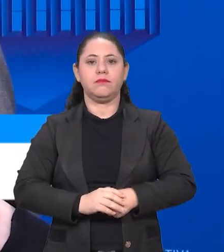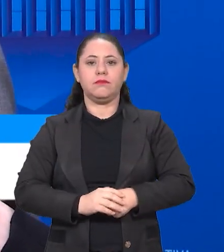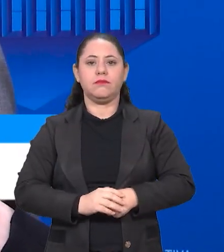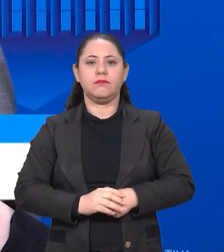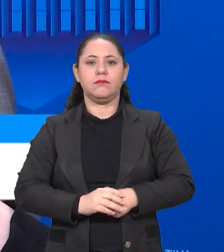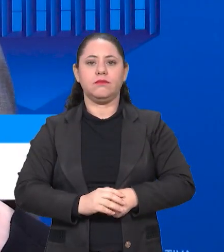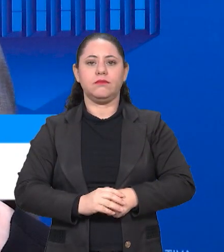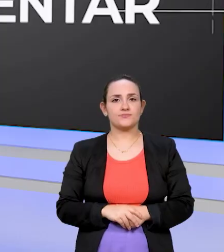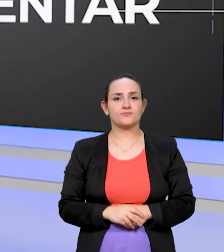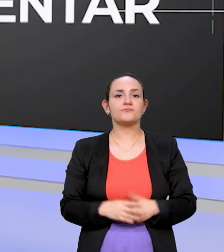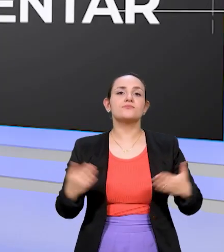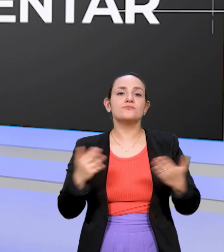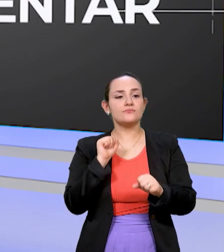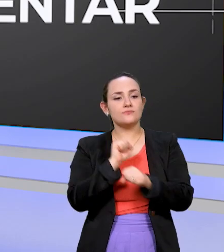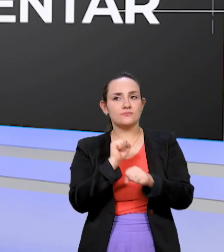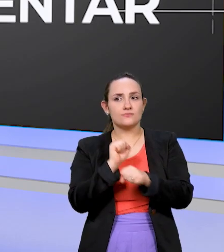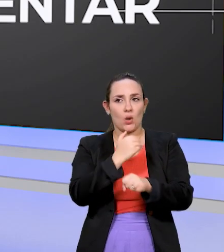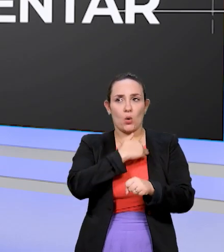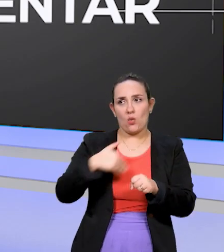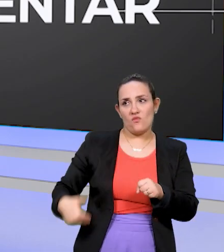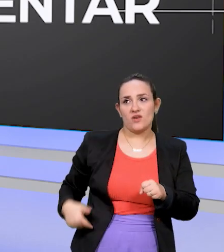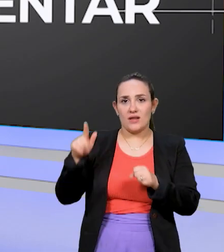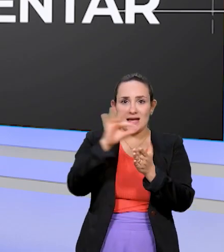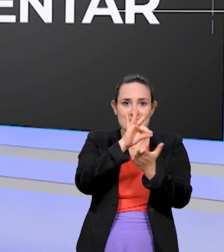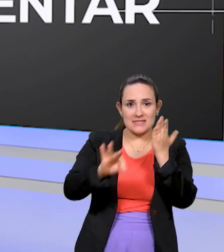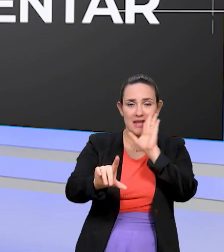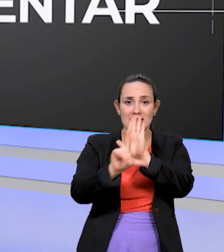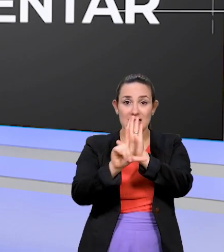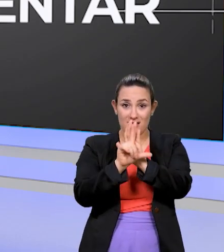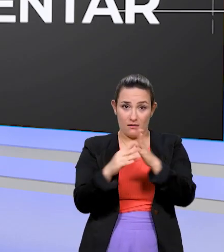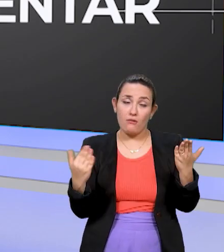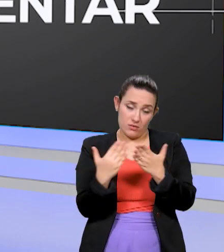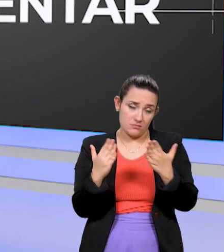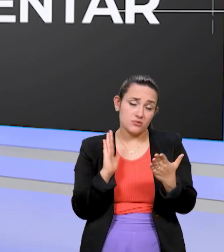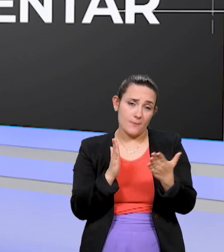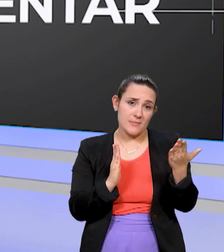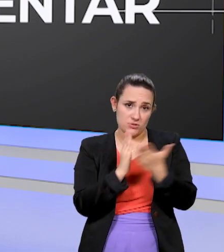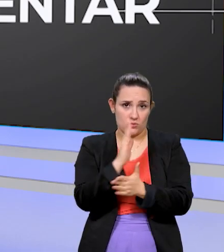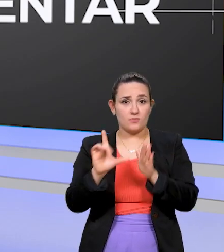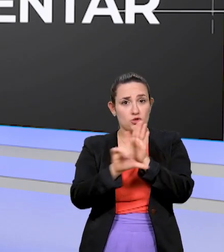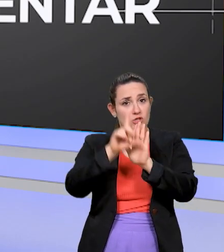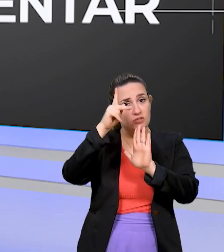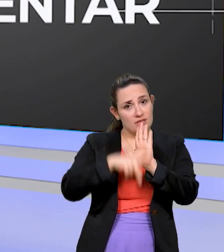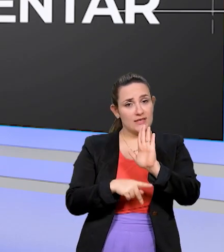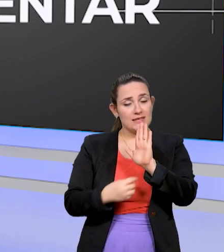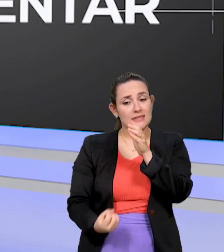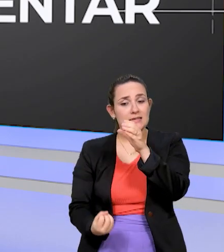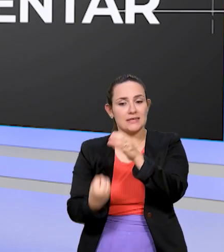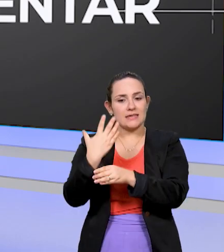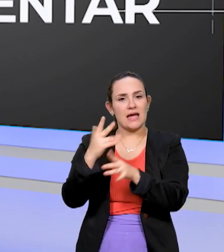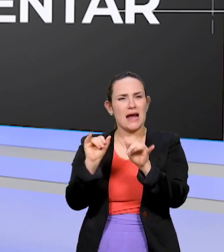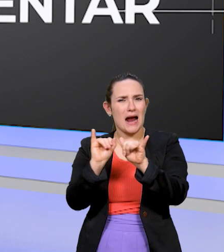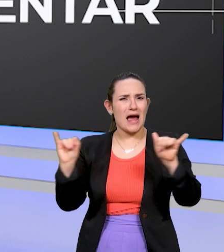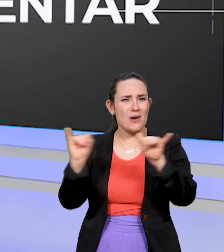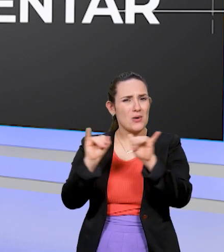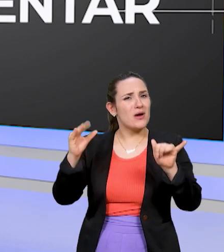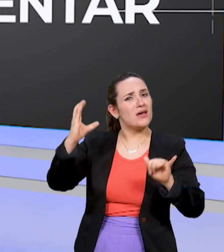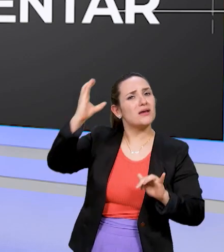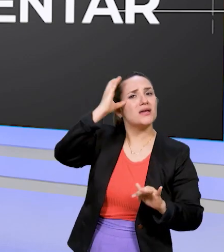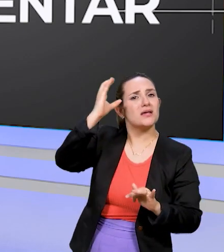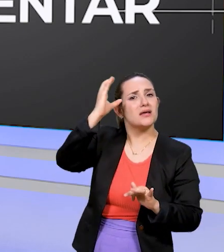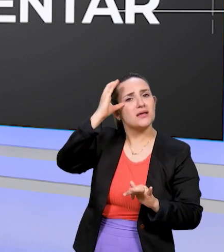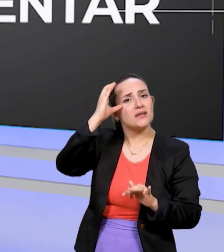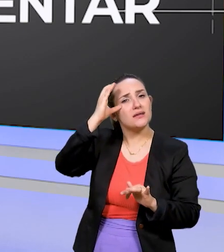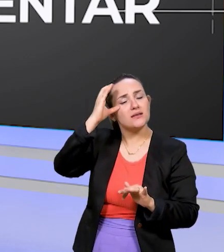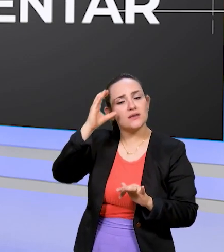concessão. E segue para a sanção do governador, após aprovação, o projeto de lei que cria a campanha